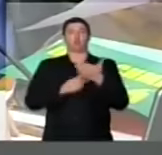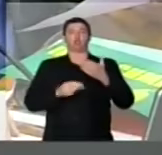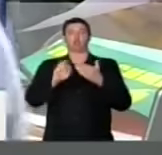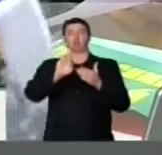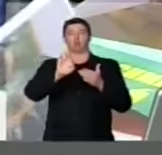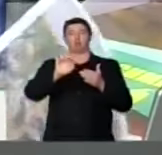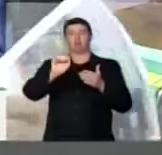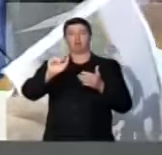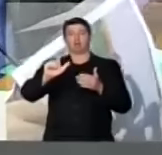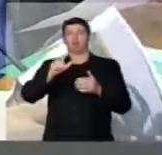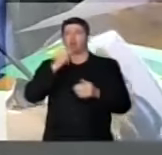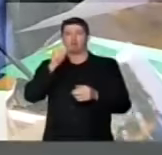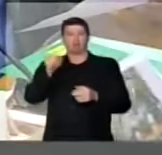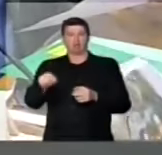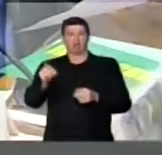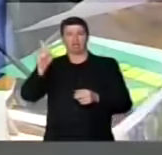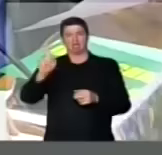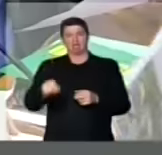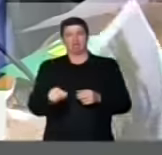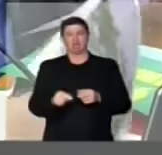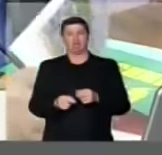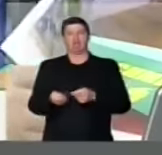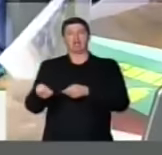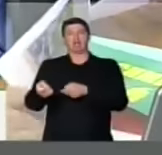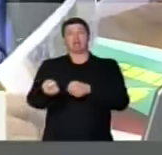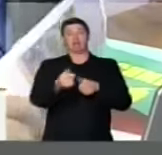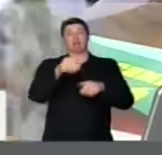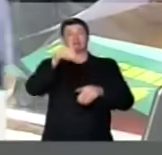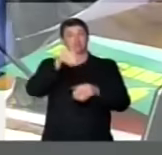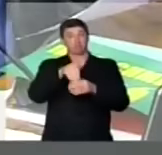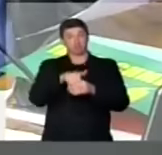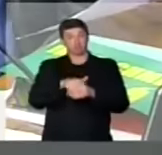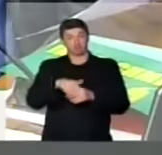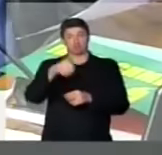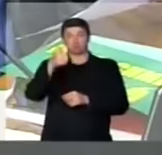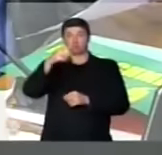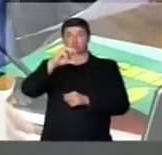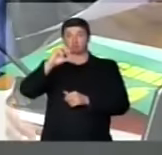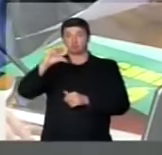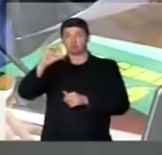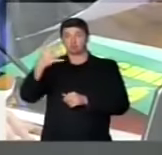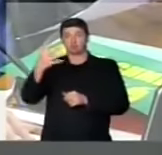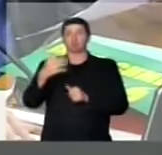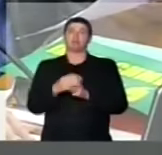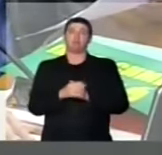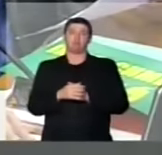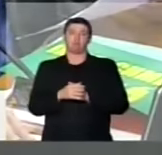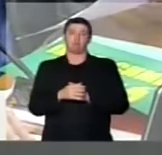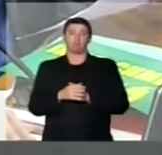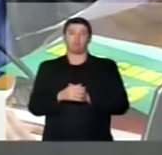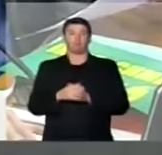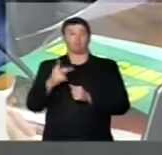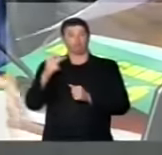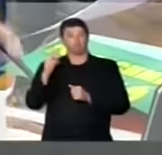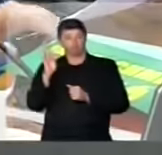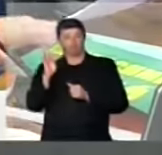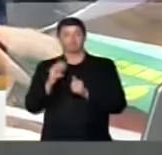que chamou o Plano Real de estelionato eleitoral em 1994. O PT que